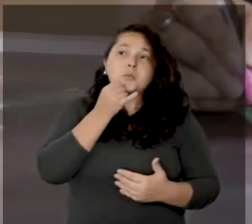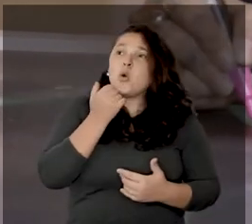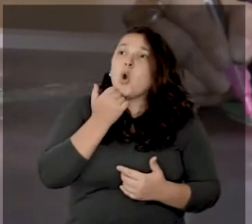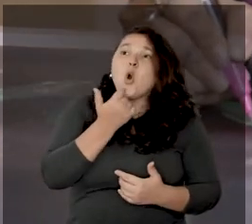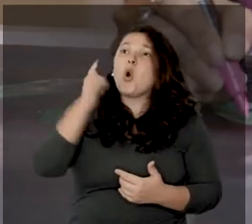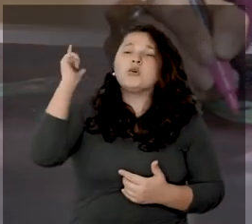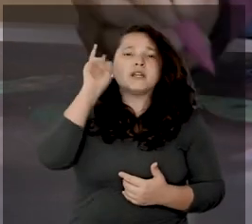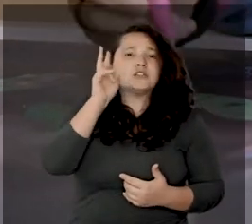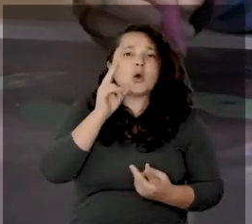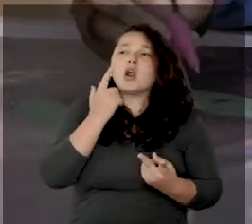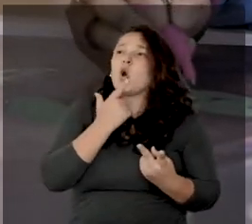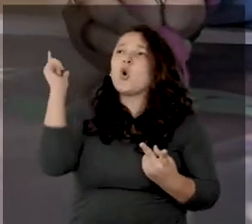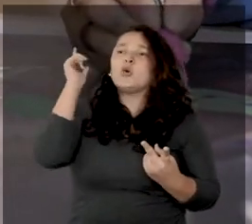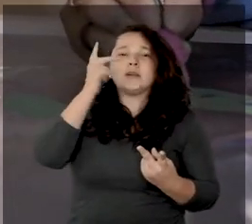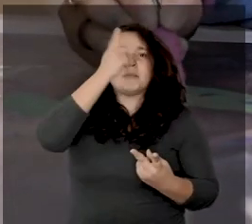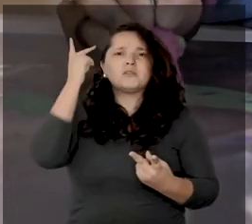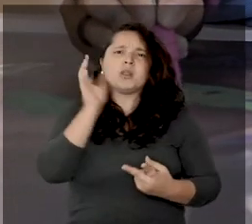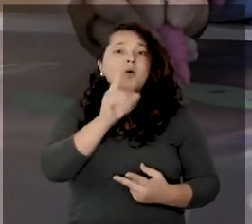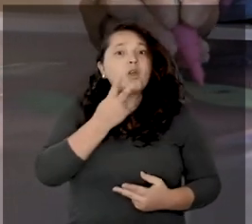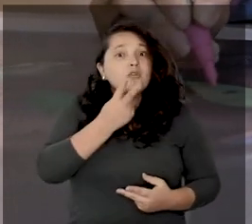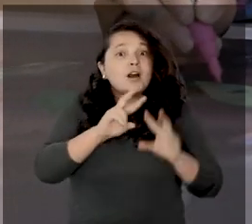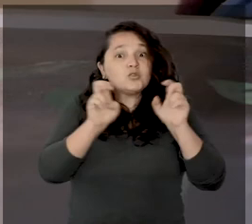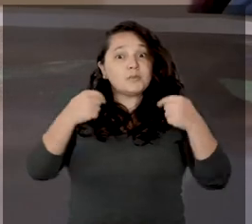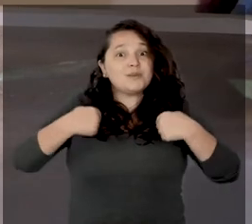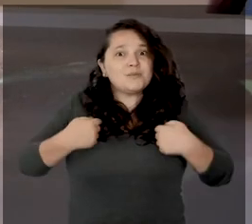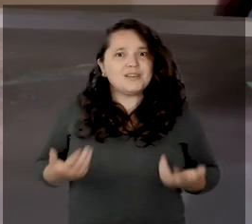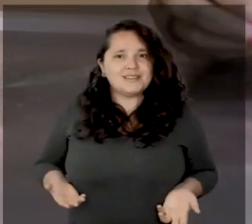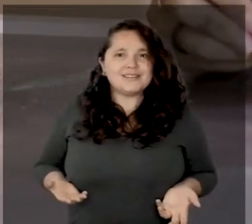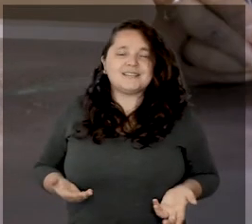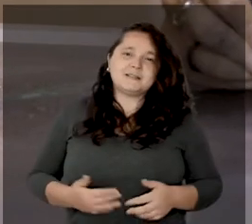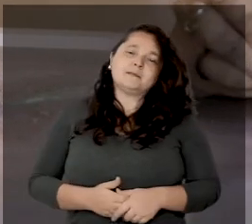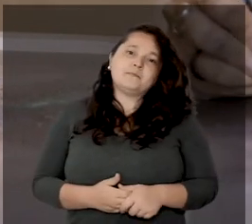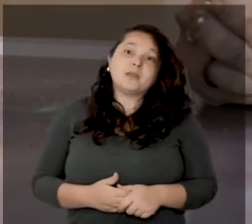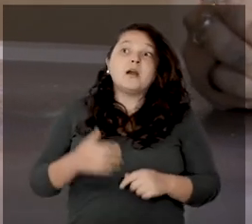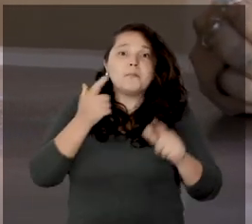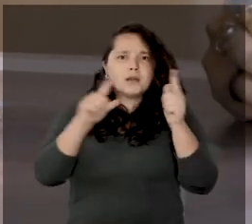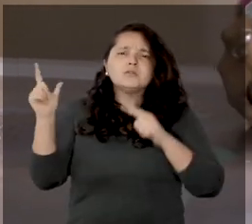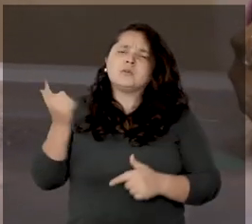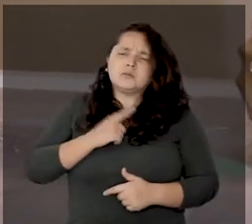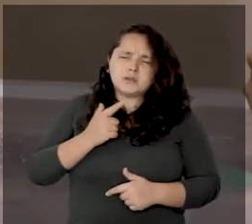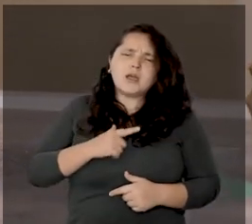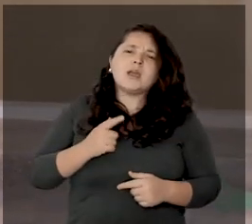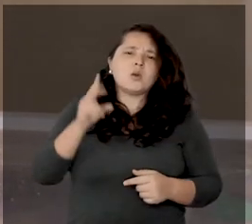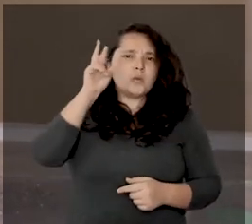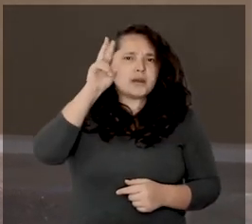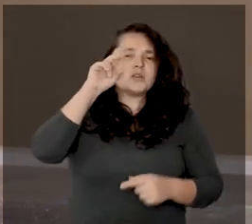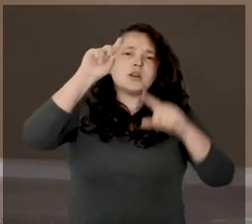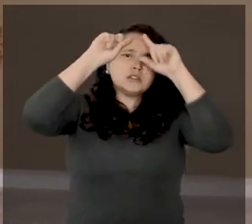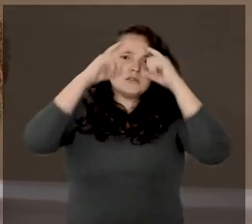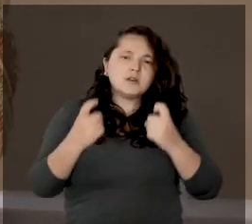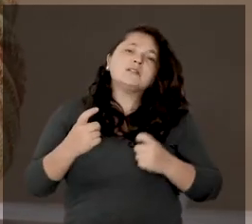tempo, a minha história é muito a história dos outros, que é muito uma história de violência, né, que é muito comum desde aqui dos parentes Guarani, né, que